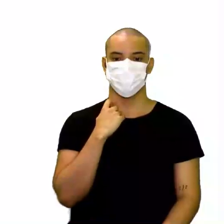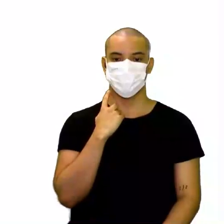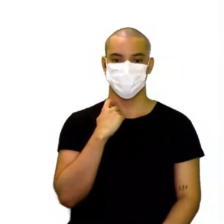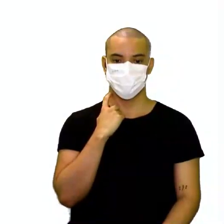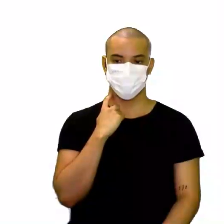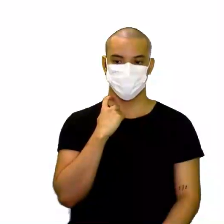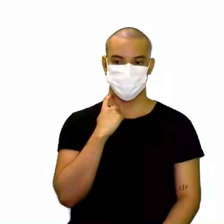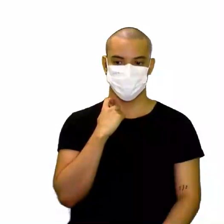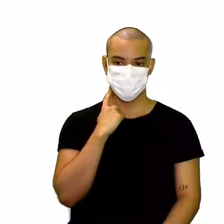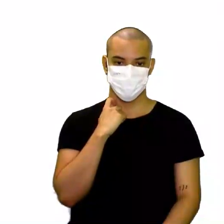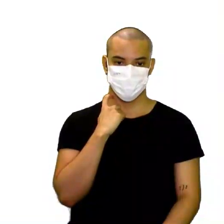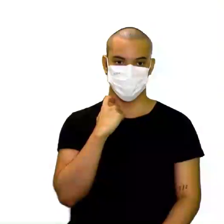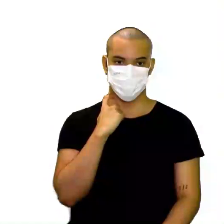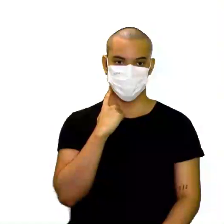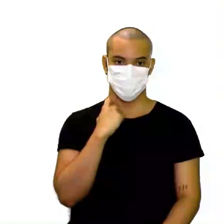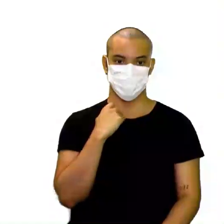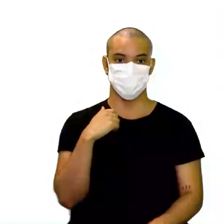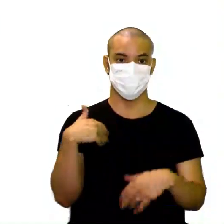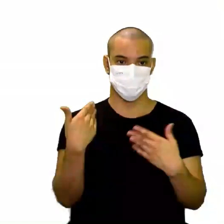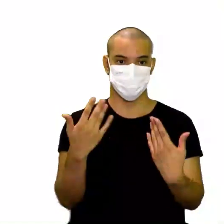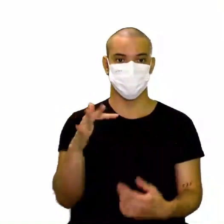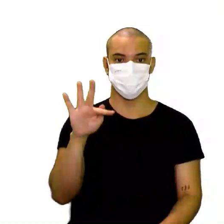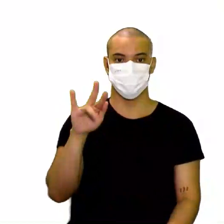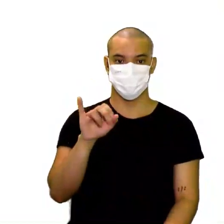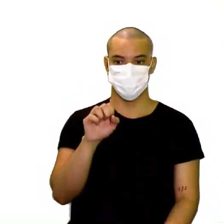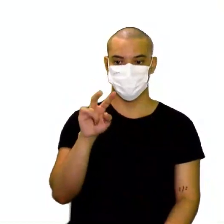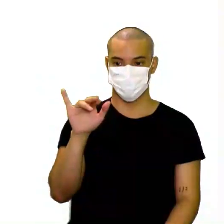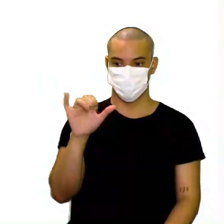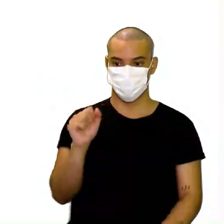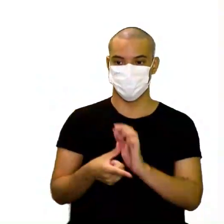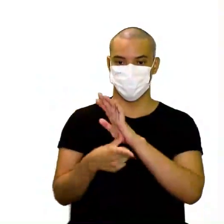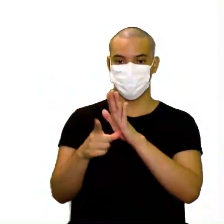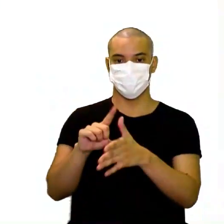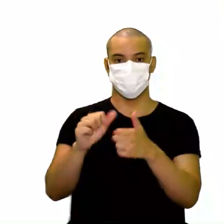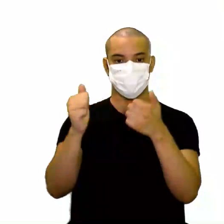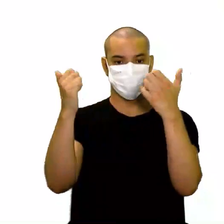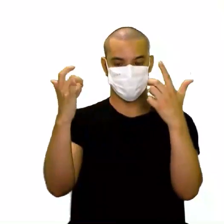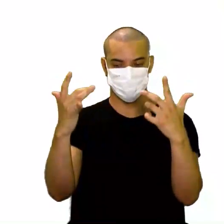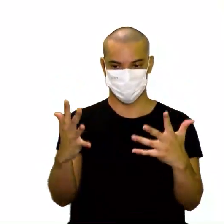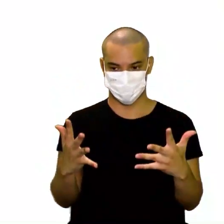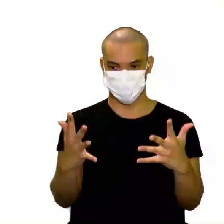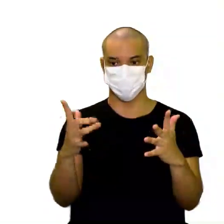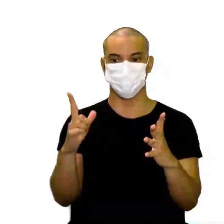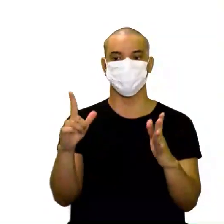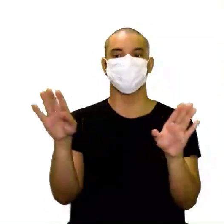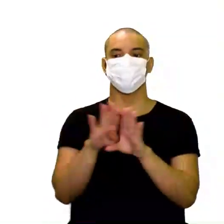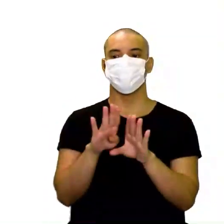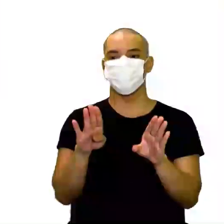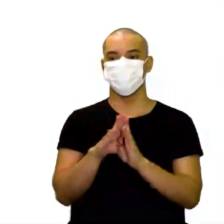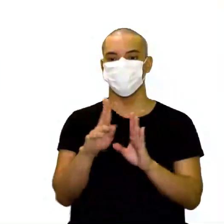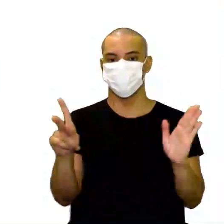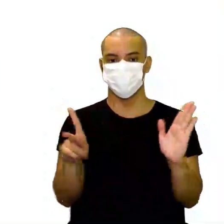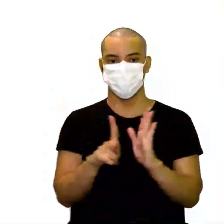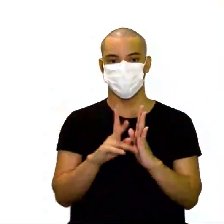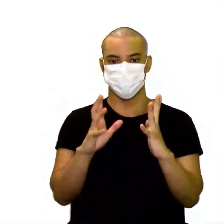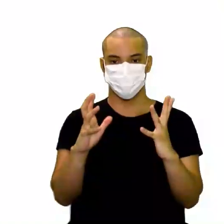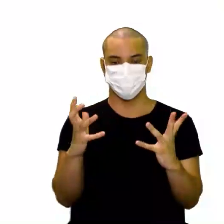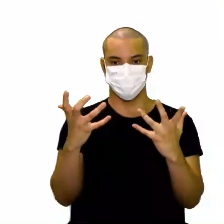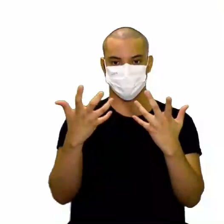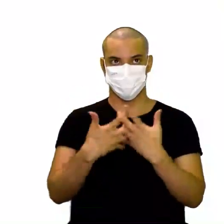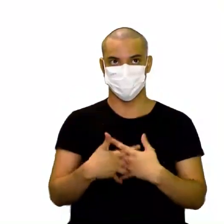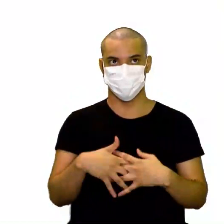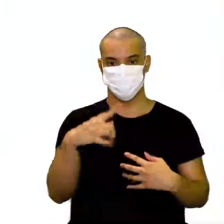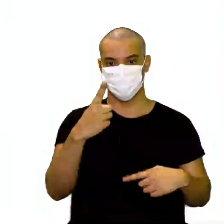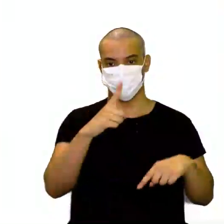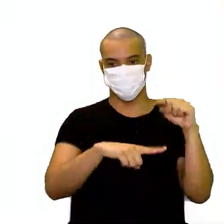Olha só, os fusíveis, como nós falamos aí na questão anterior, são constituídos de